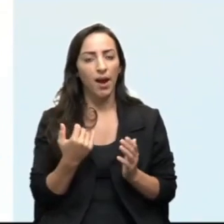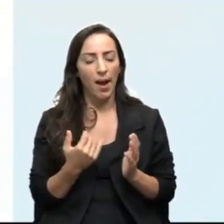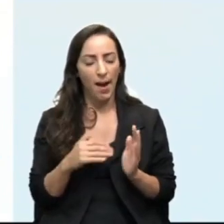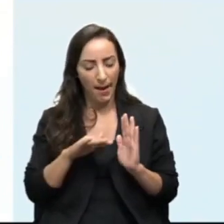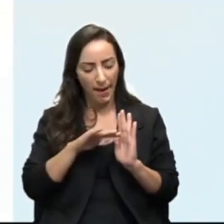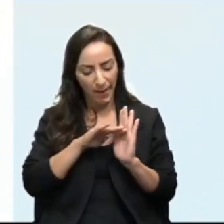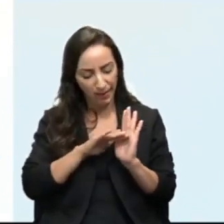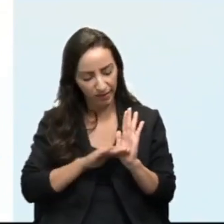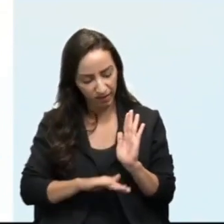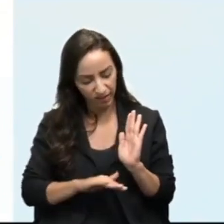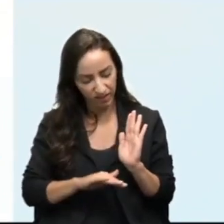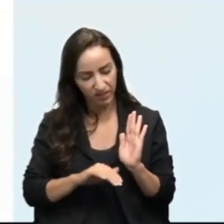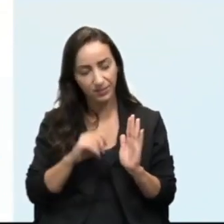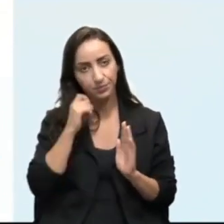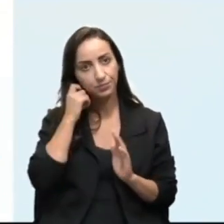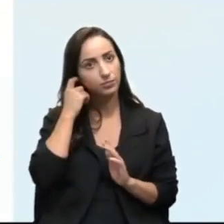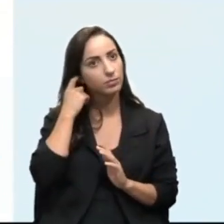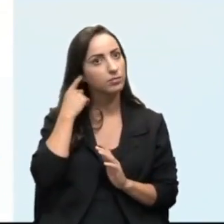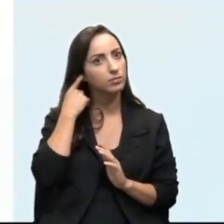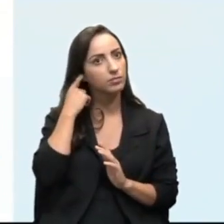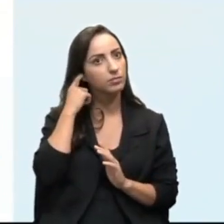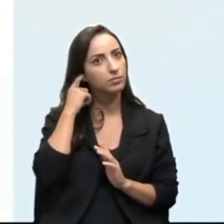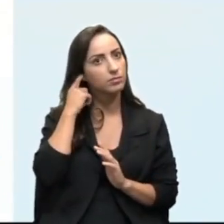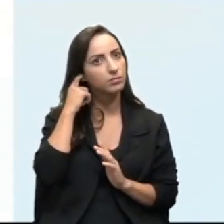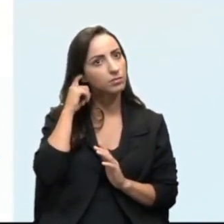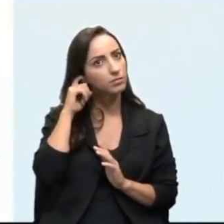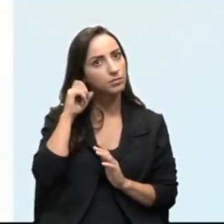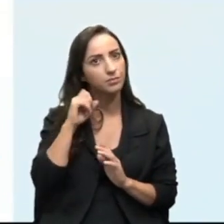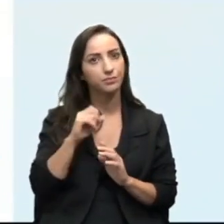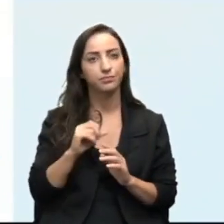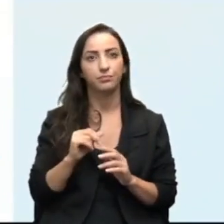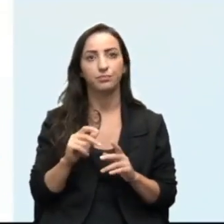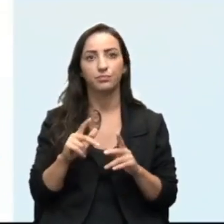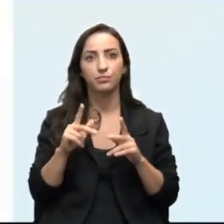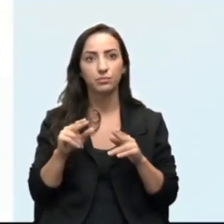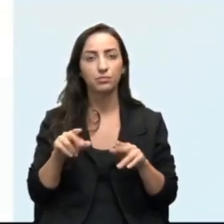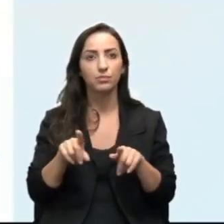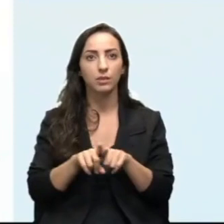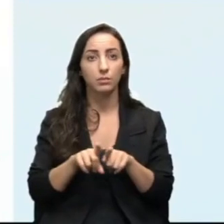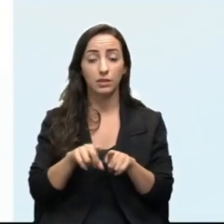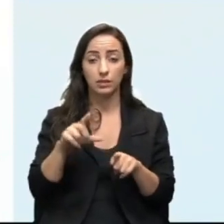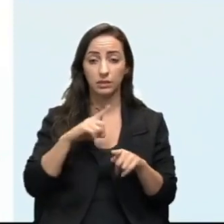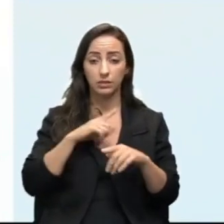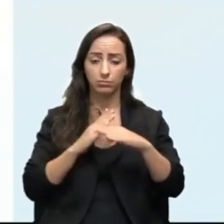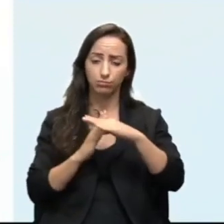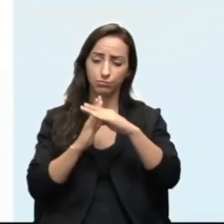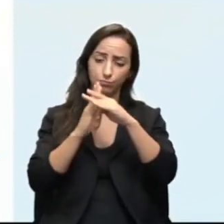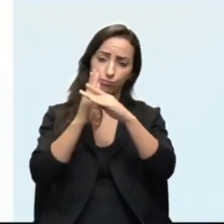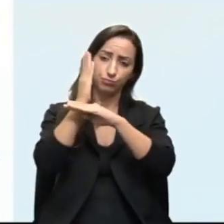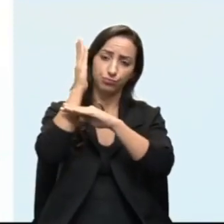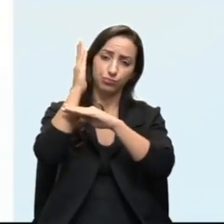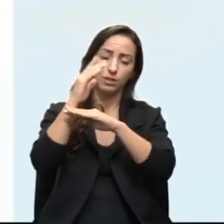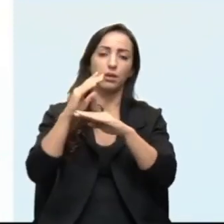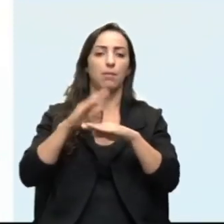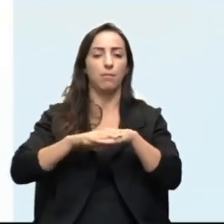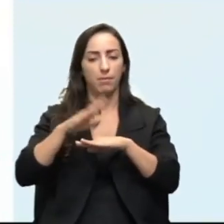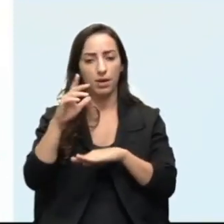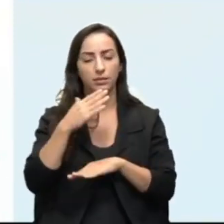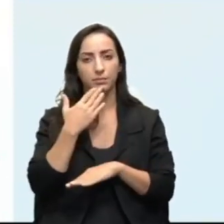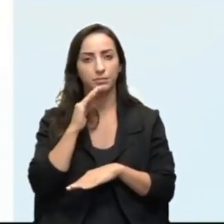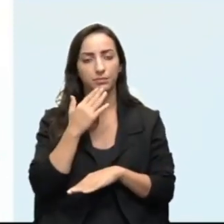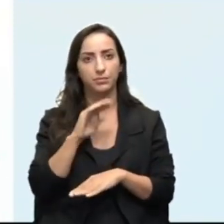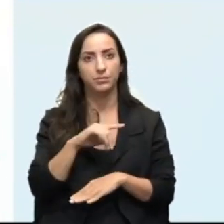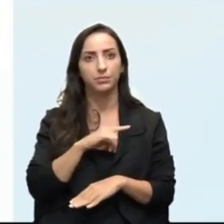linha neutra, mais eu tenho deformação. Da mesma forma, quanto mais eu me afasto da linha neutra, mais eu tenho deformação de